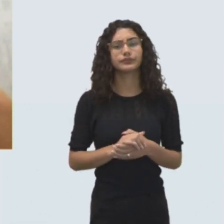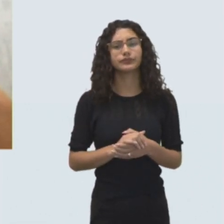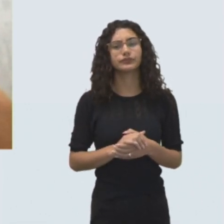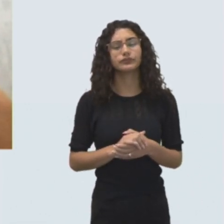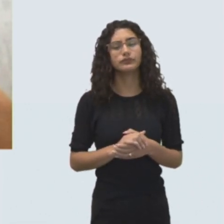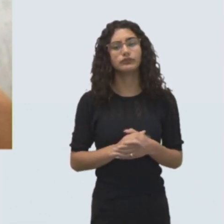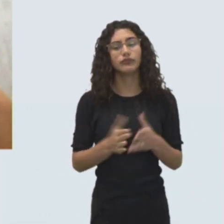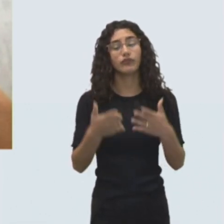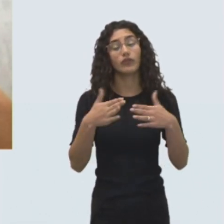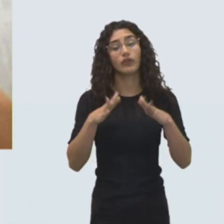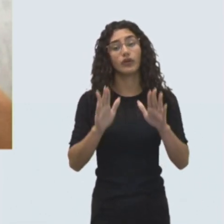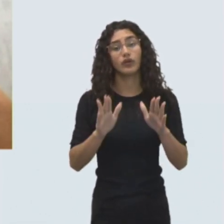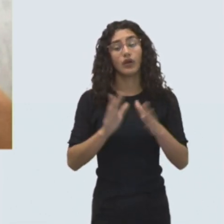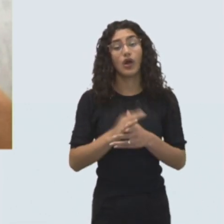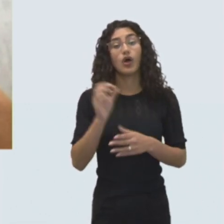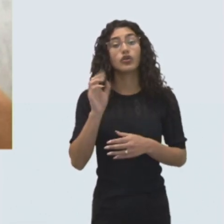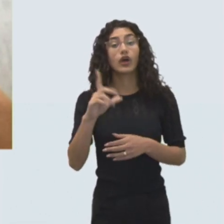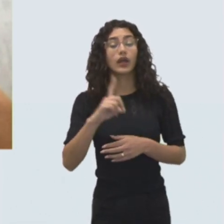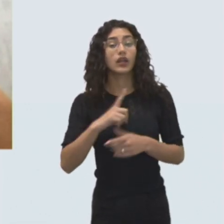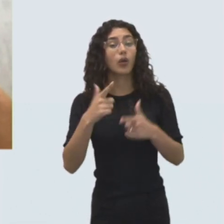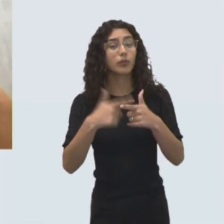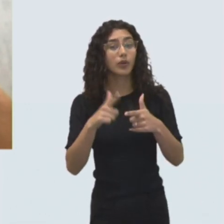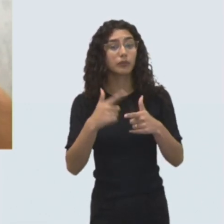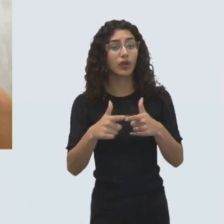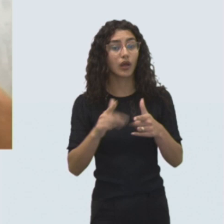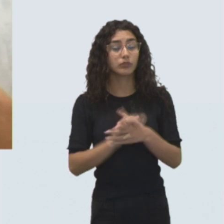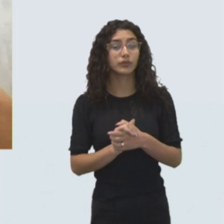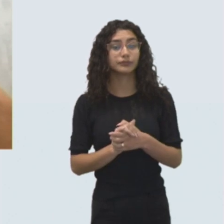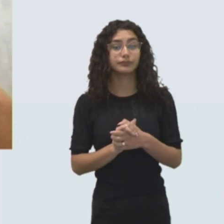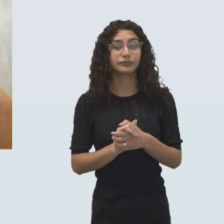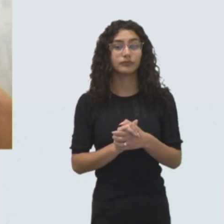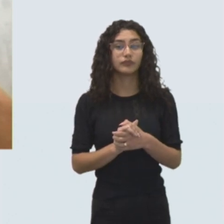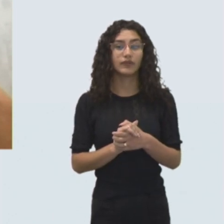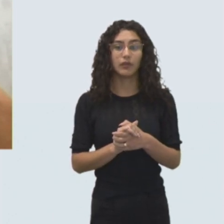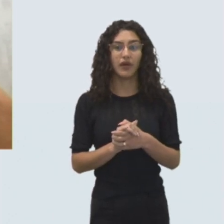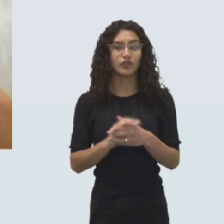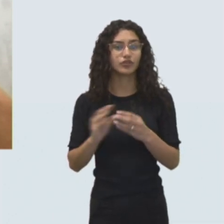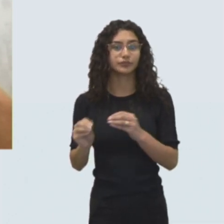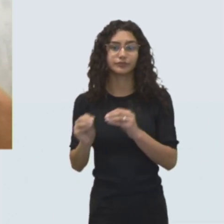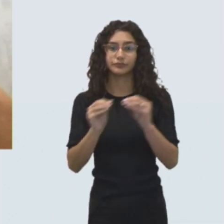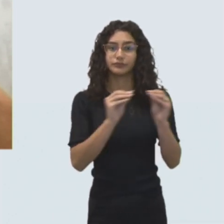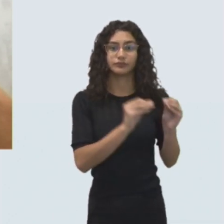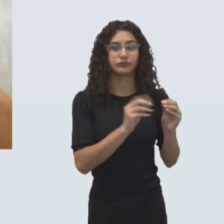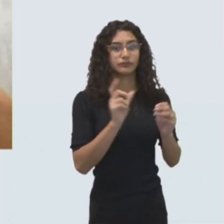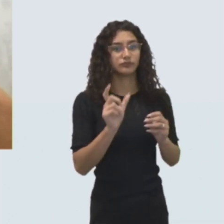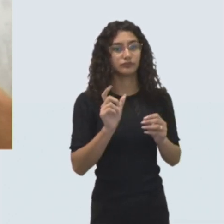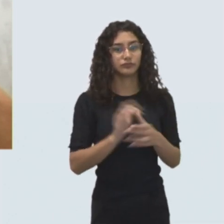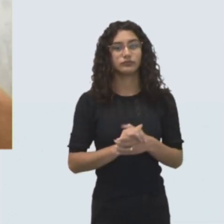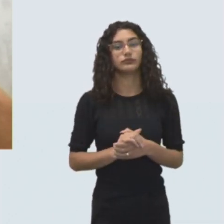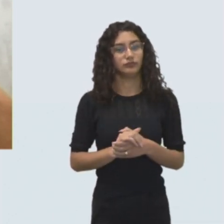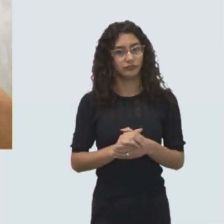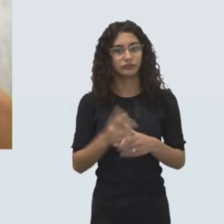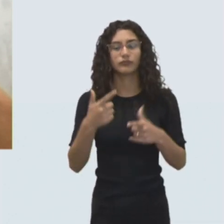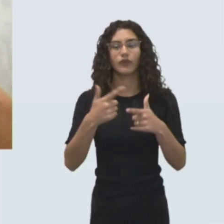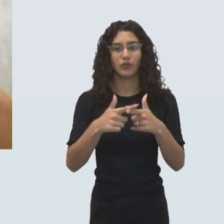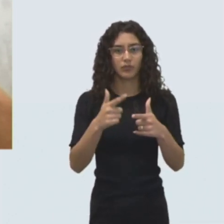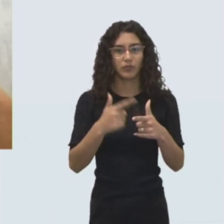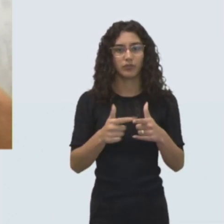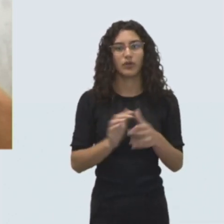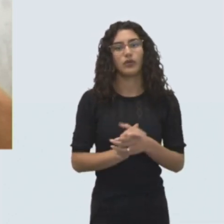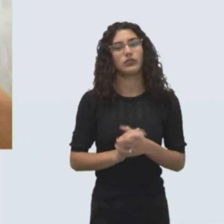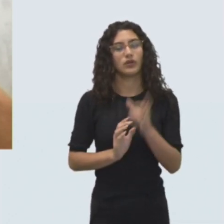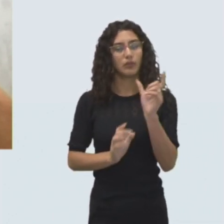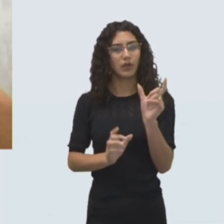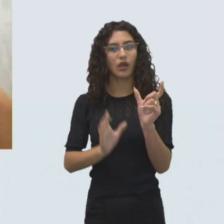né? Só que tem um problema, e aí eu já vou passar a palavra para vocês. Tem um problema nesse amor em